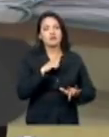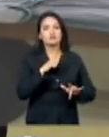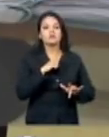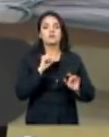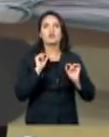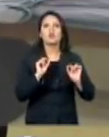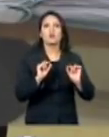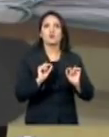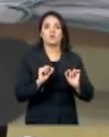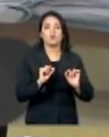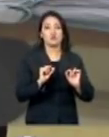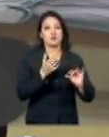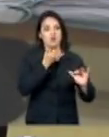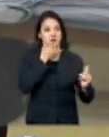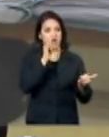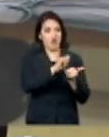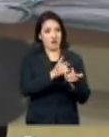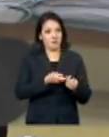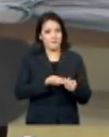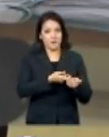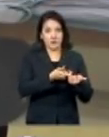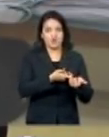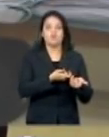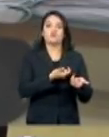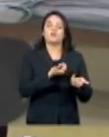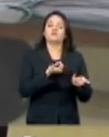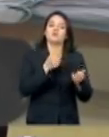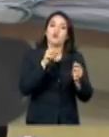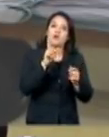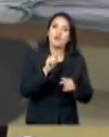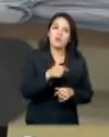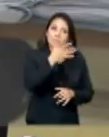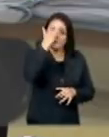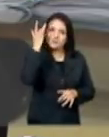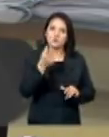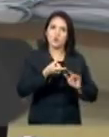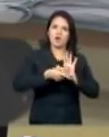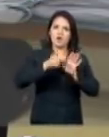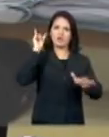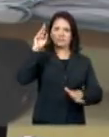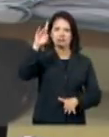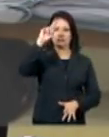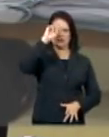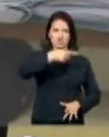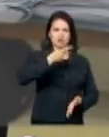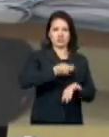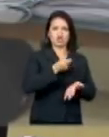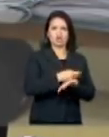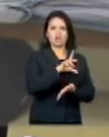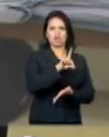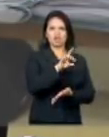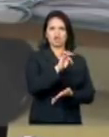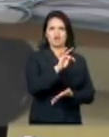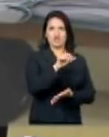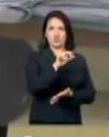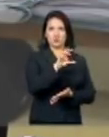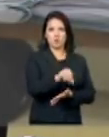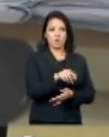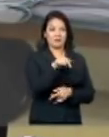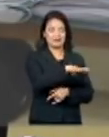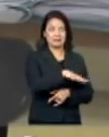anistia é destinado a pessoas que no período da ditadura militar no brasil sofrerão os efeitos